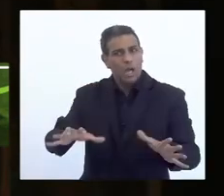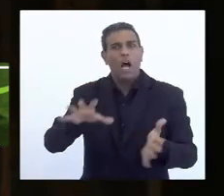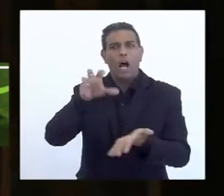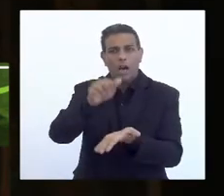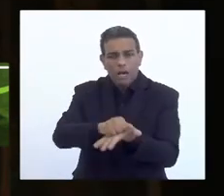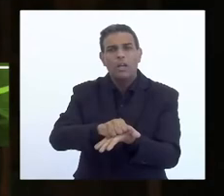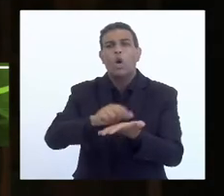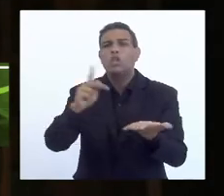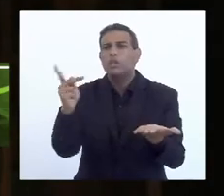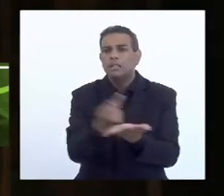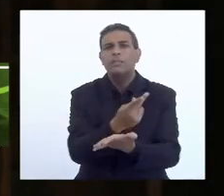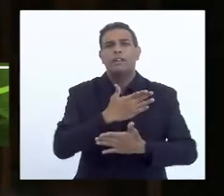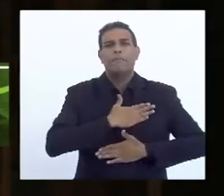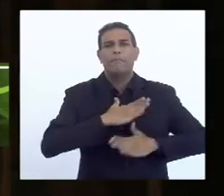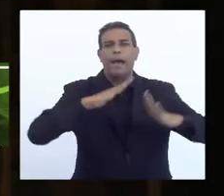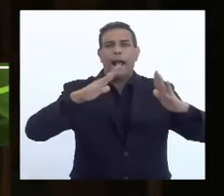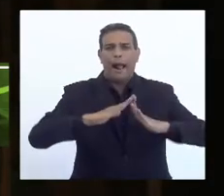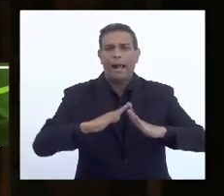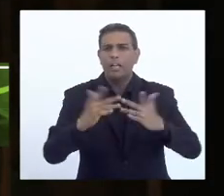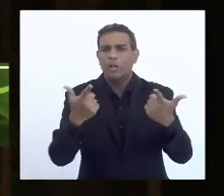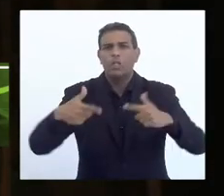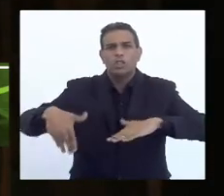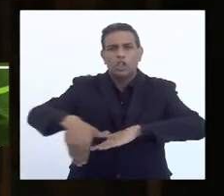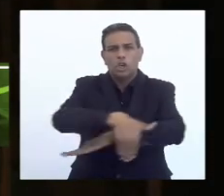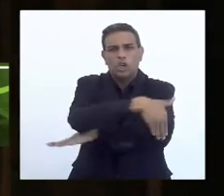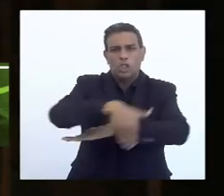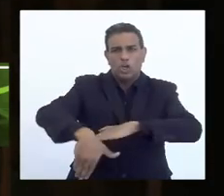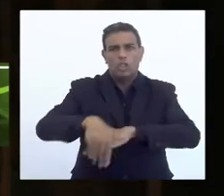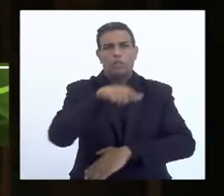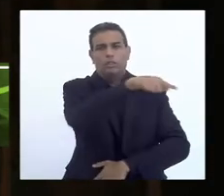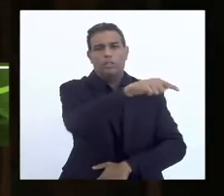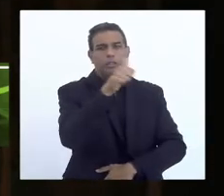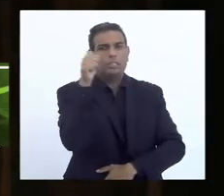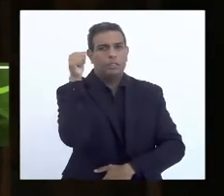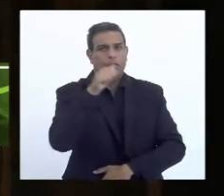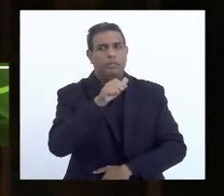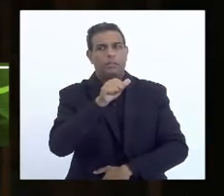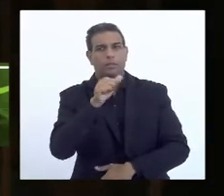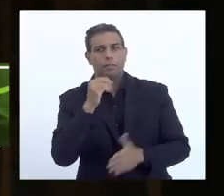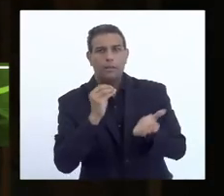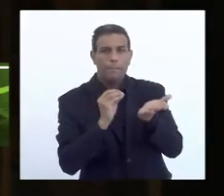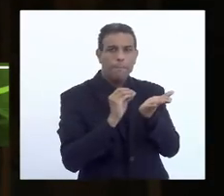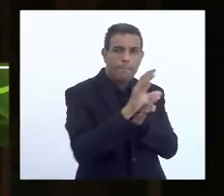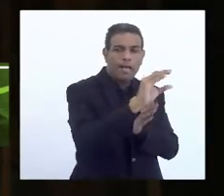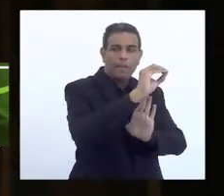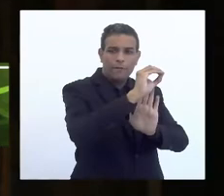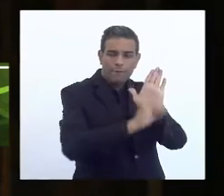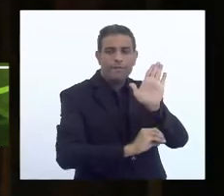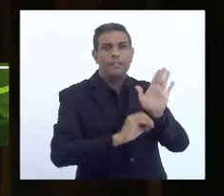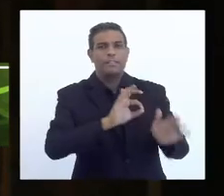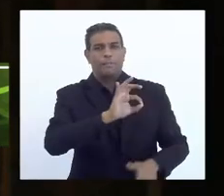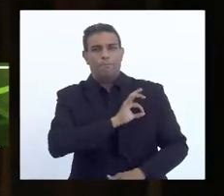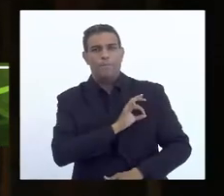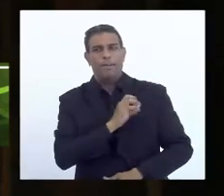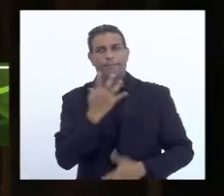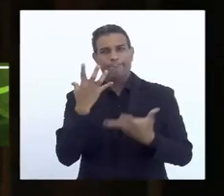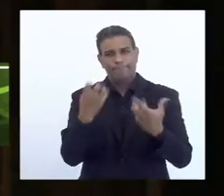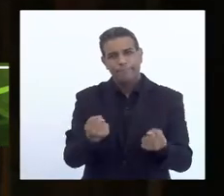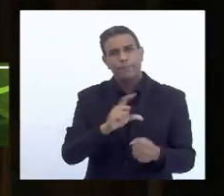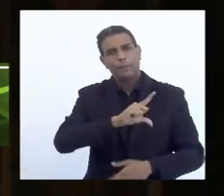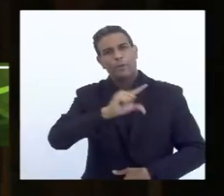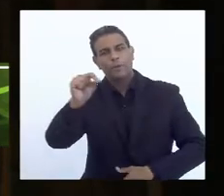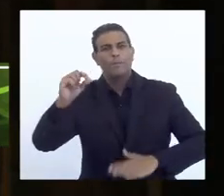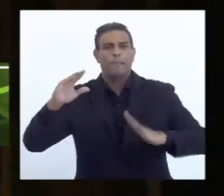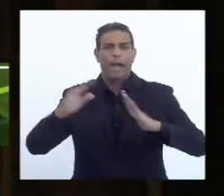a minha ocorrência porque eu não tinha o endereço da minha agressora para que ele enviasse a notificação policial. E eu, muito atordoada, topei e fui embora